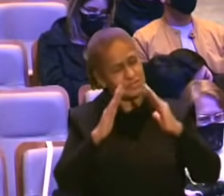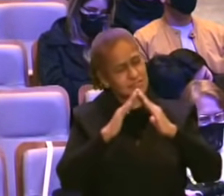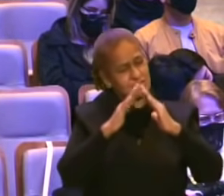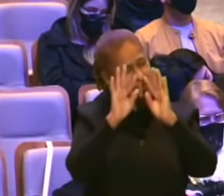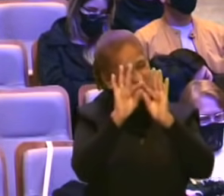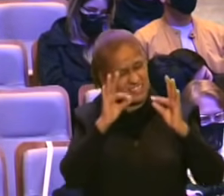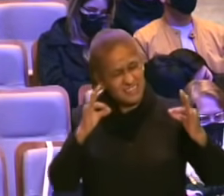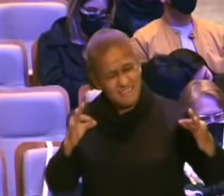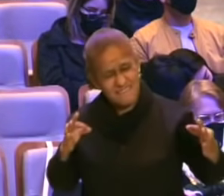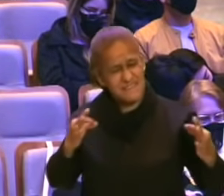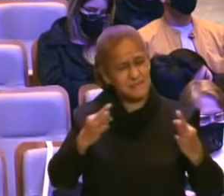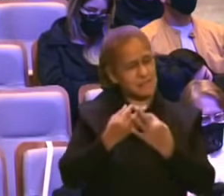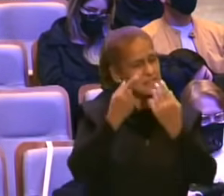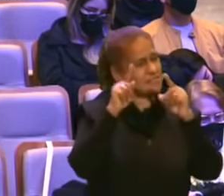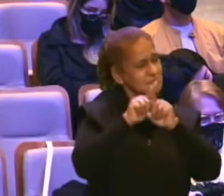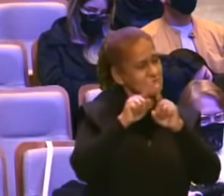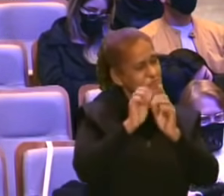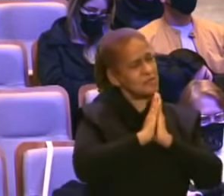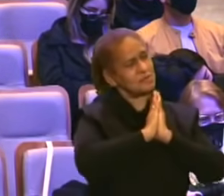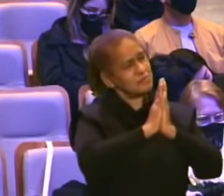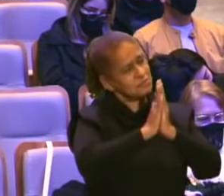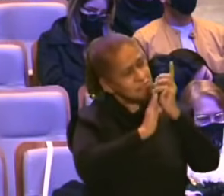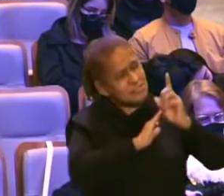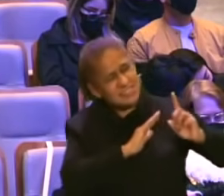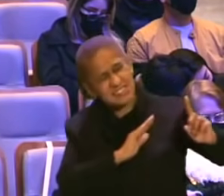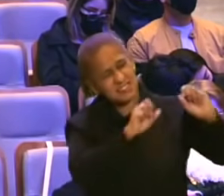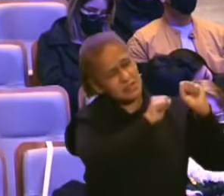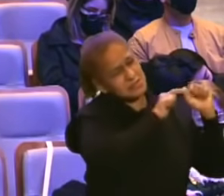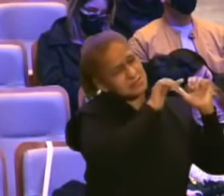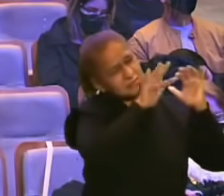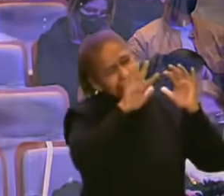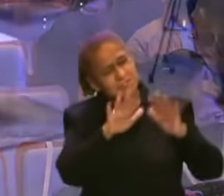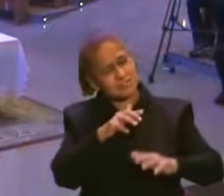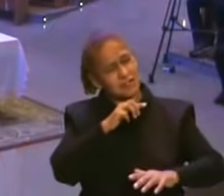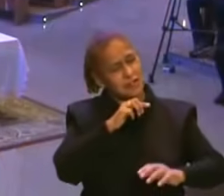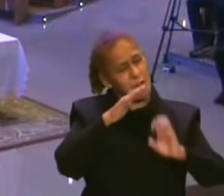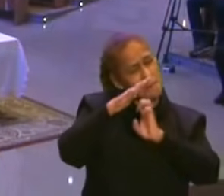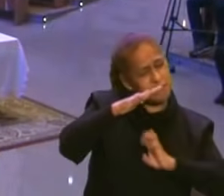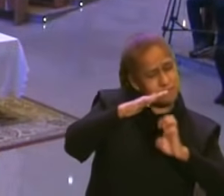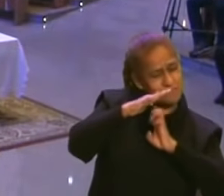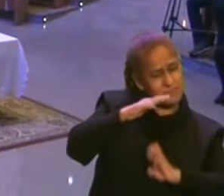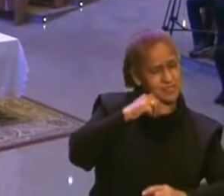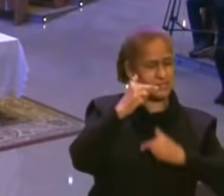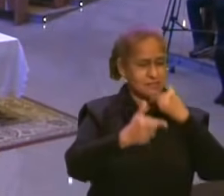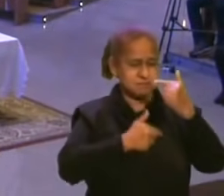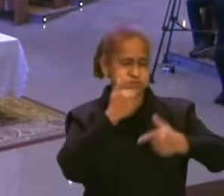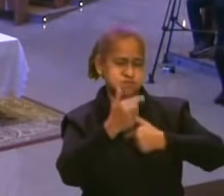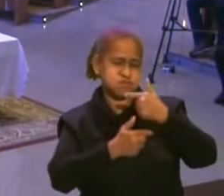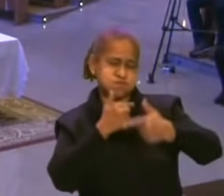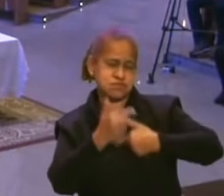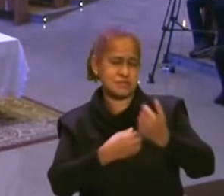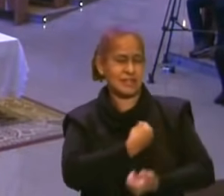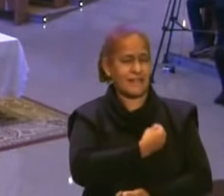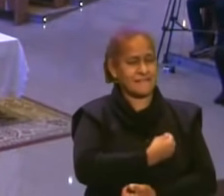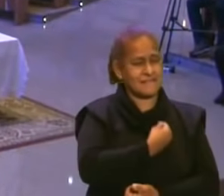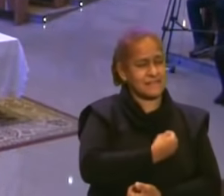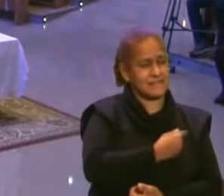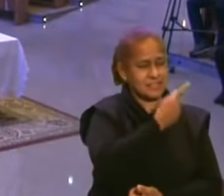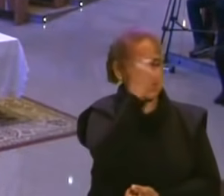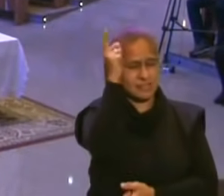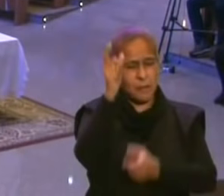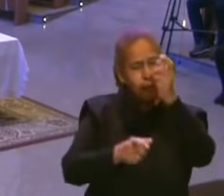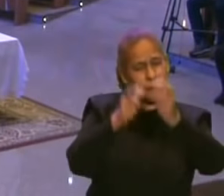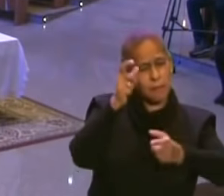começa a abençoar essa família, começa, Senhor, a abençoar a empresa, começa a abençoar a vida desse teu